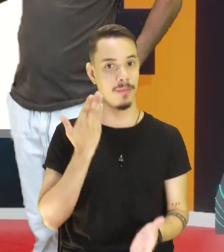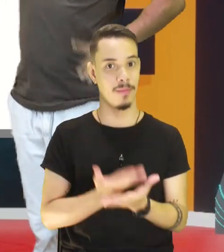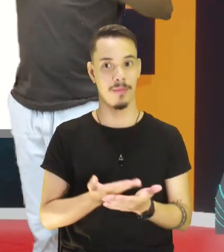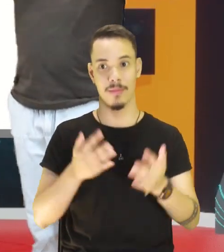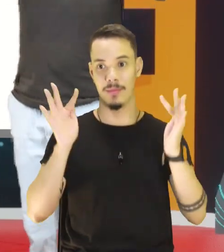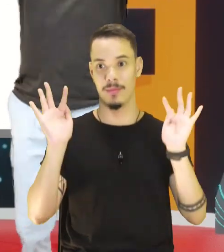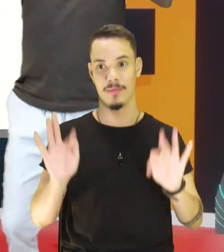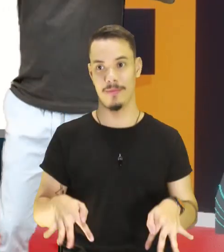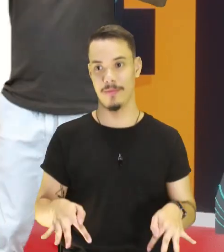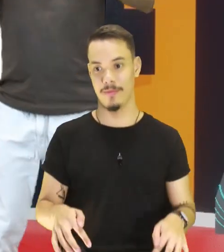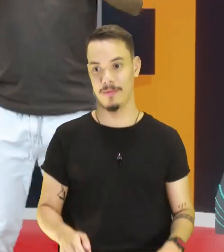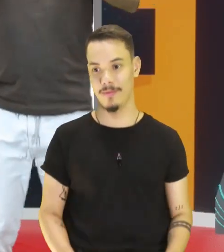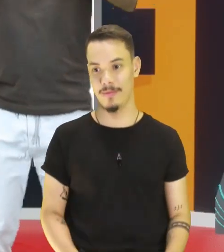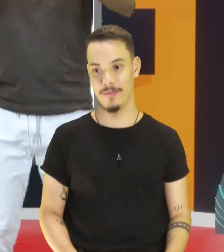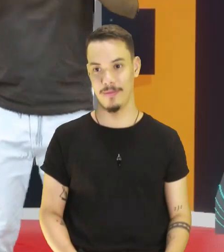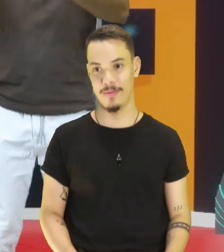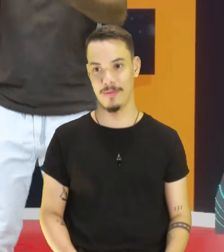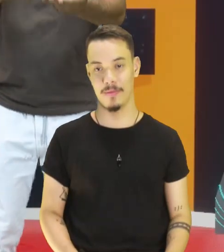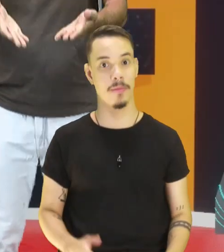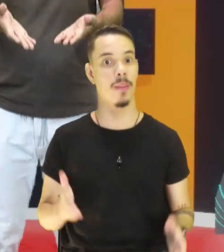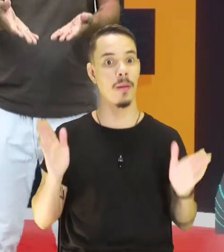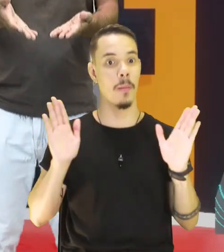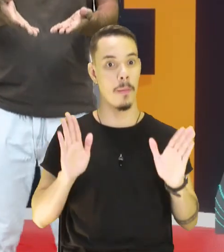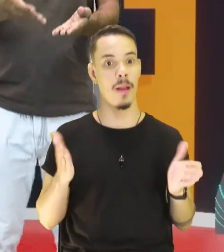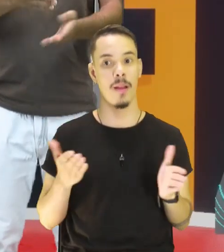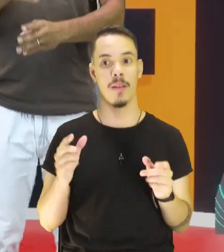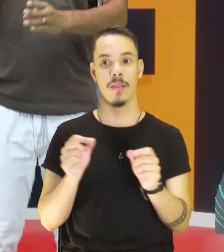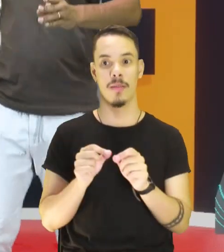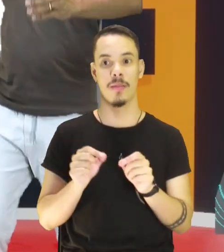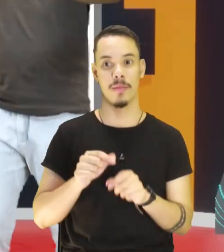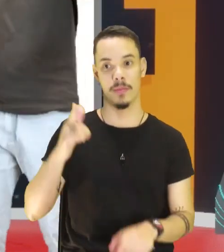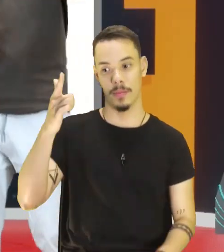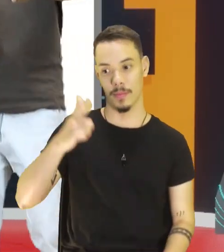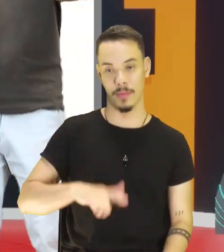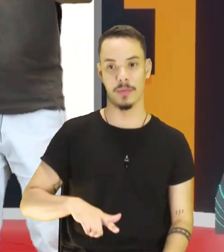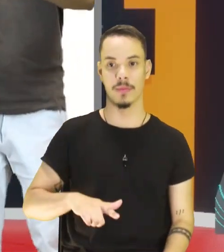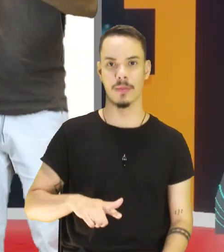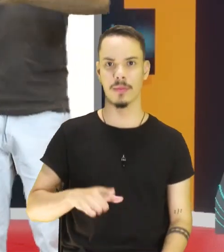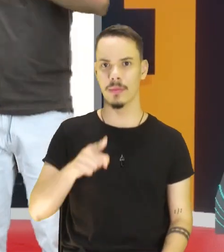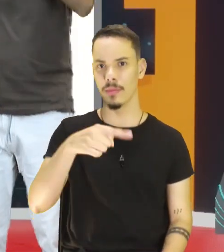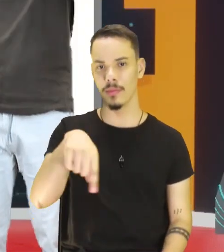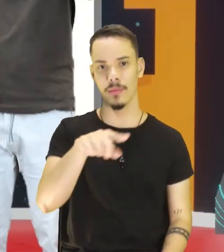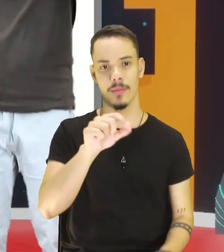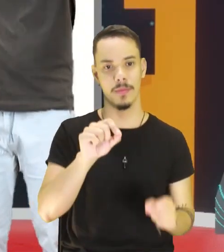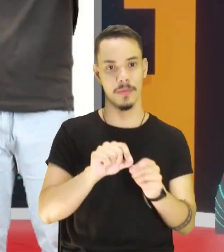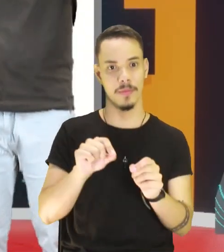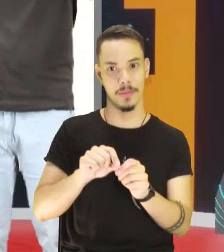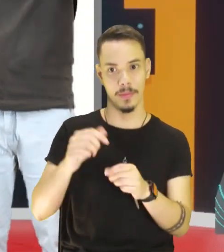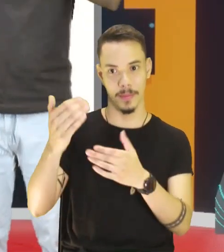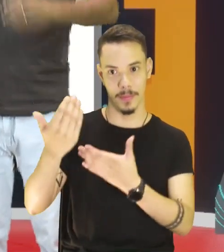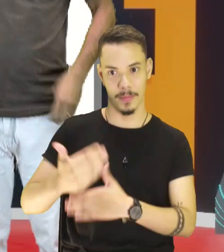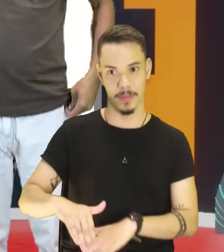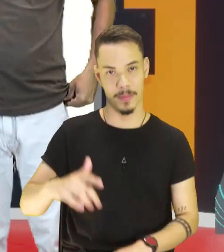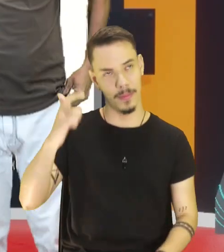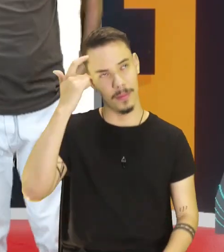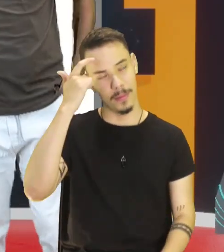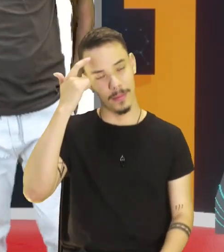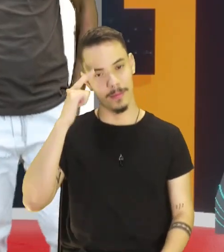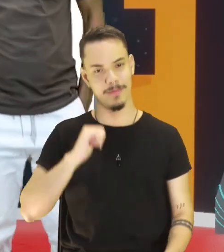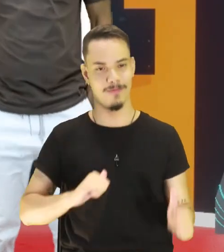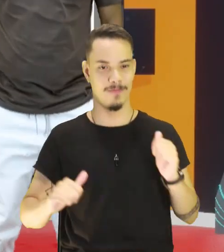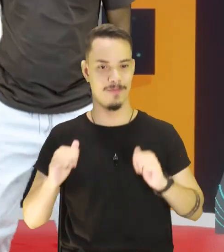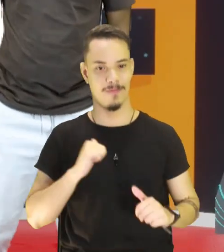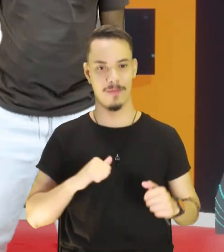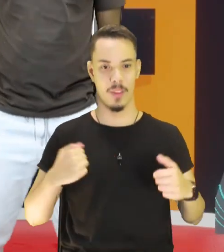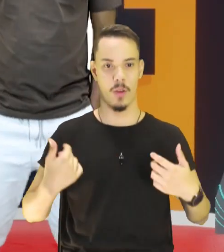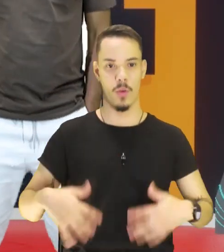muito fácil, já fazia tudo isso. Porque nós vamos refazer de novo. Até porque eles fizeram prova agora, eles estão com a cabeça assim meio agitada ainda.